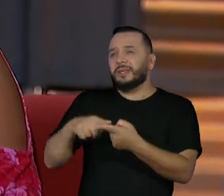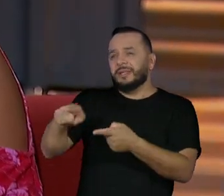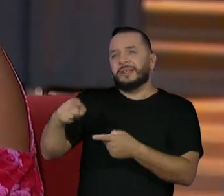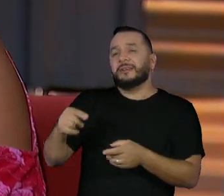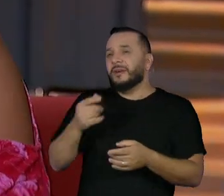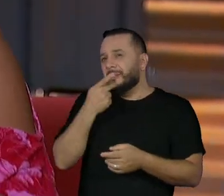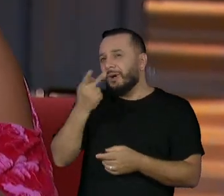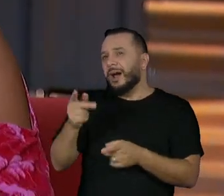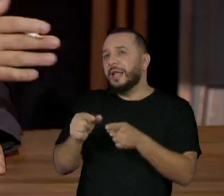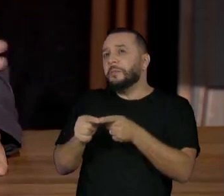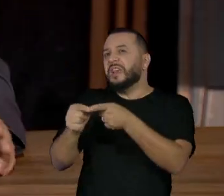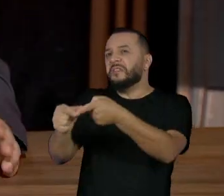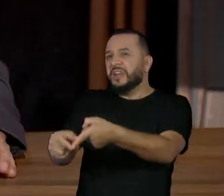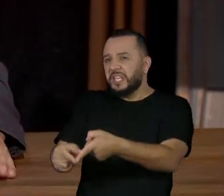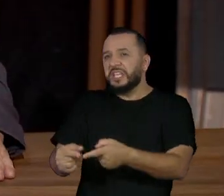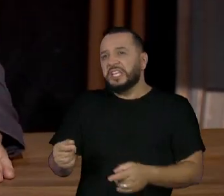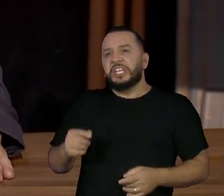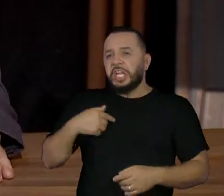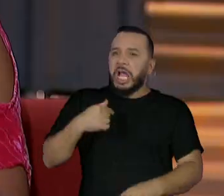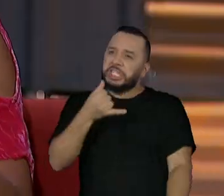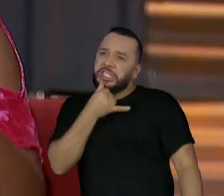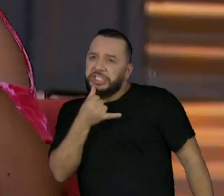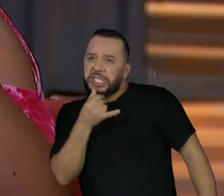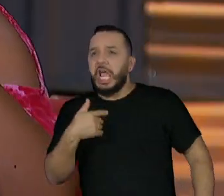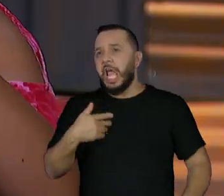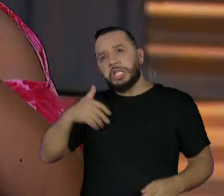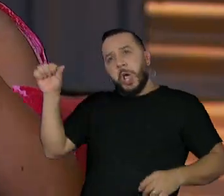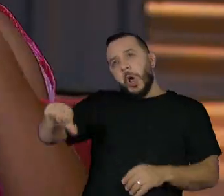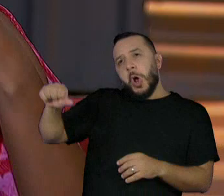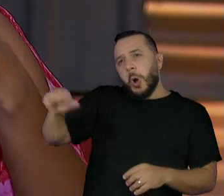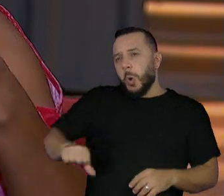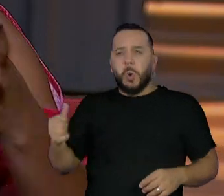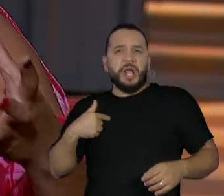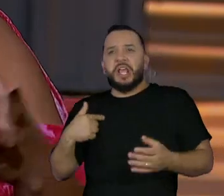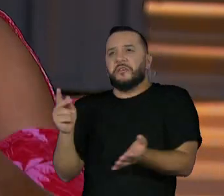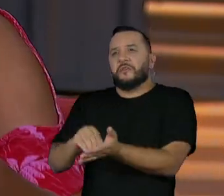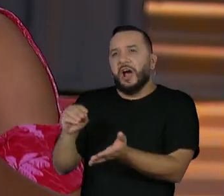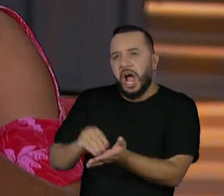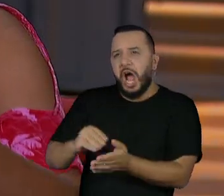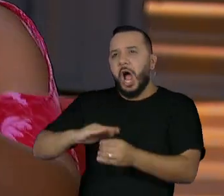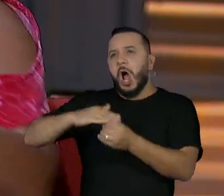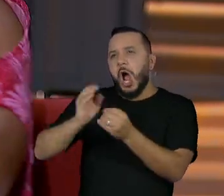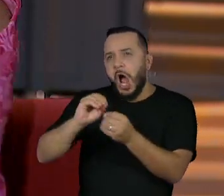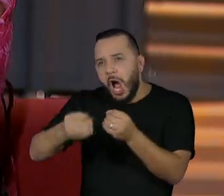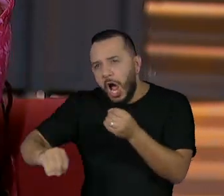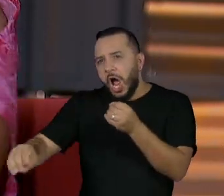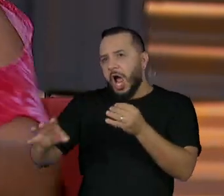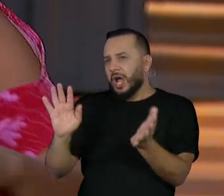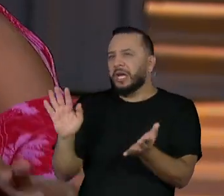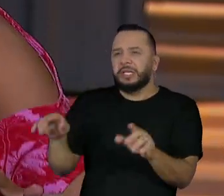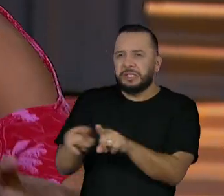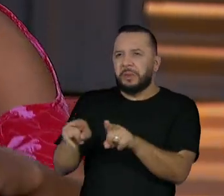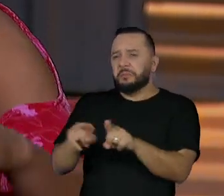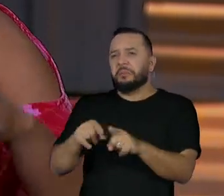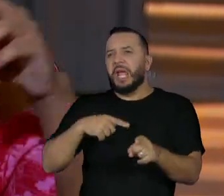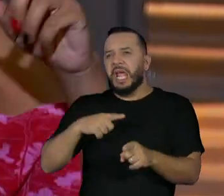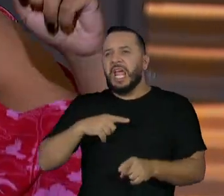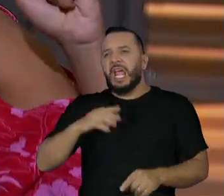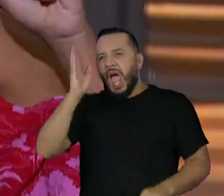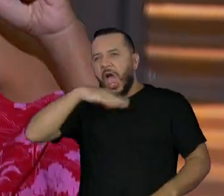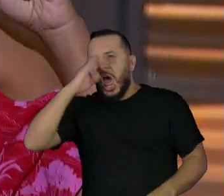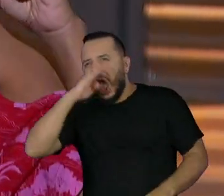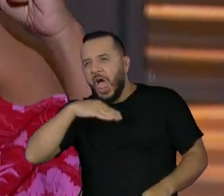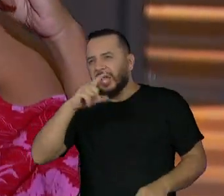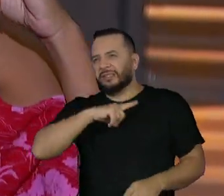de periferia, você quer falar da tristeza, da desgraça, né? Da falta de saneamento básico, do esgoto a céu aberto, mas eu